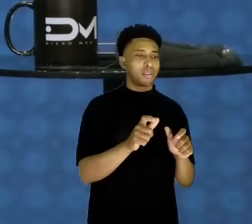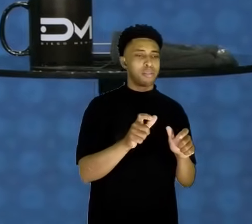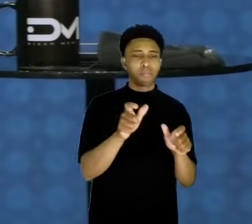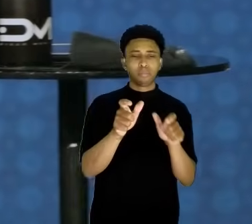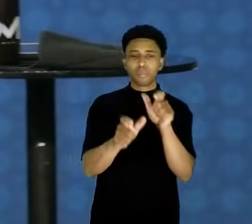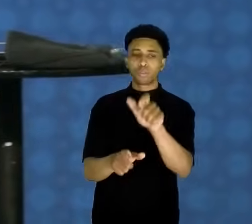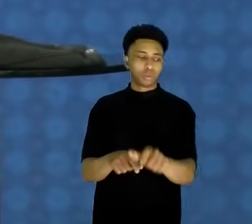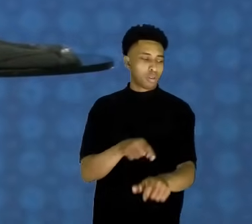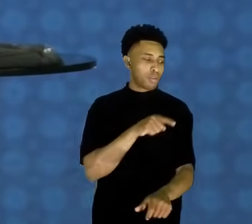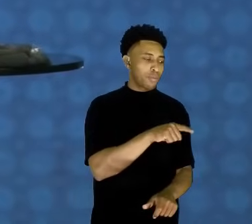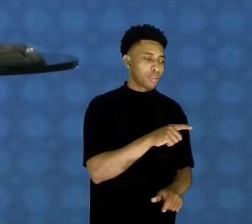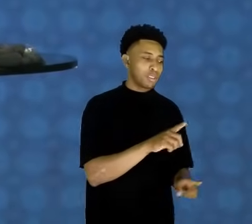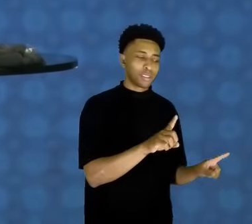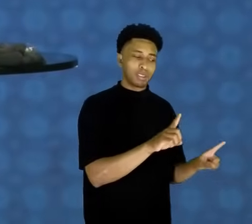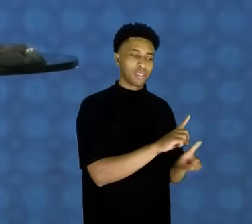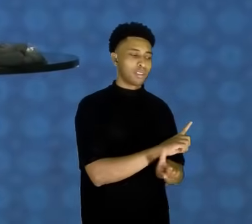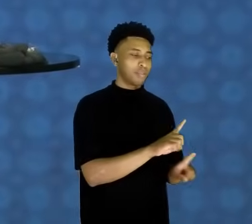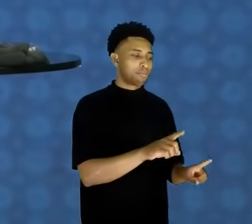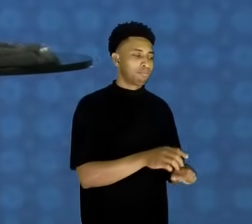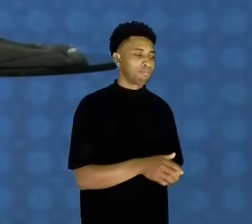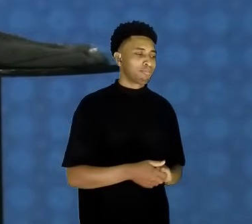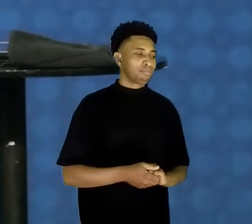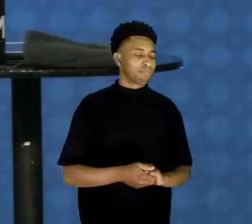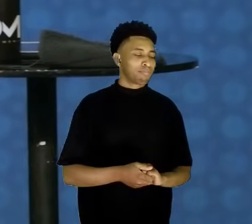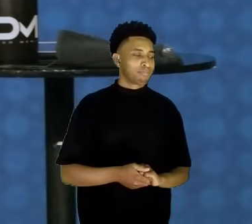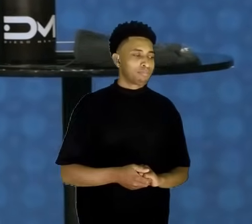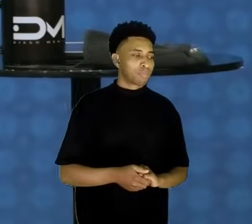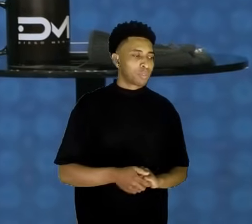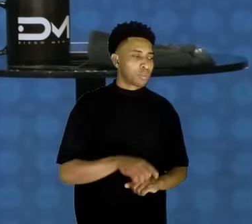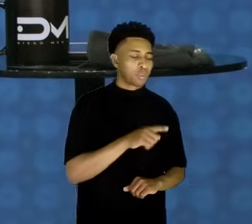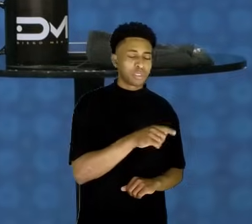não. Você se ofenderia?